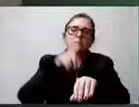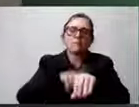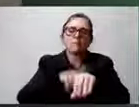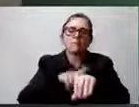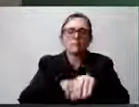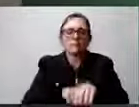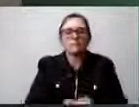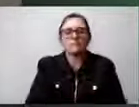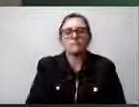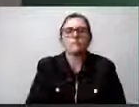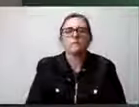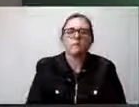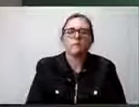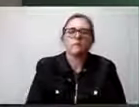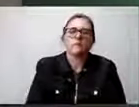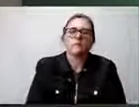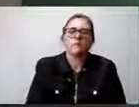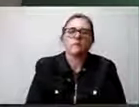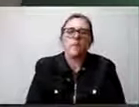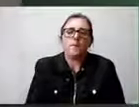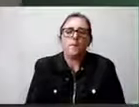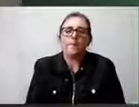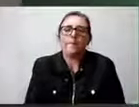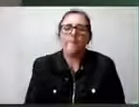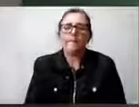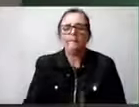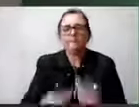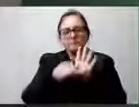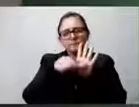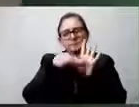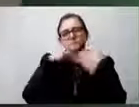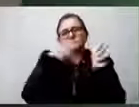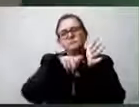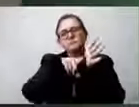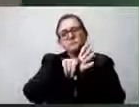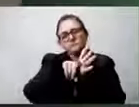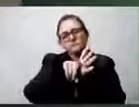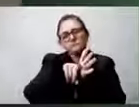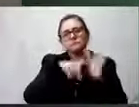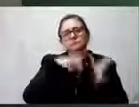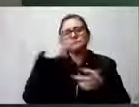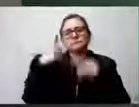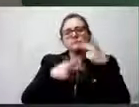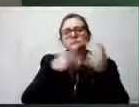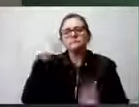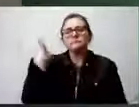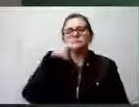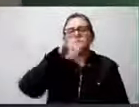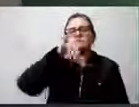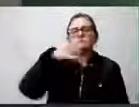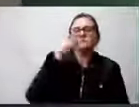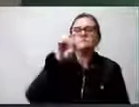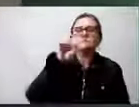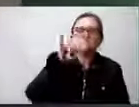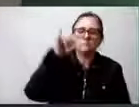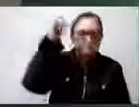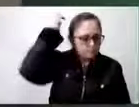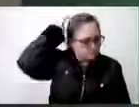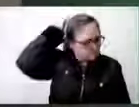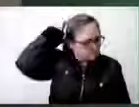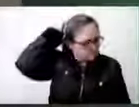tá? Mas eu acho que a primeira pergunta ainda foi na fala da professora Josi e